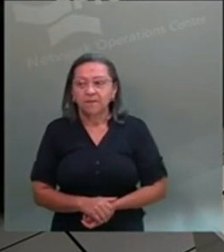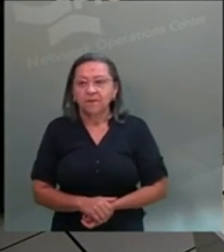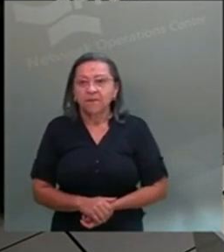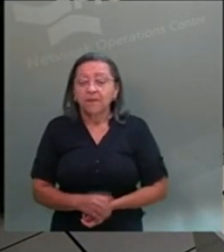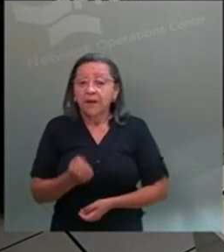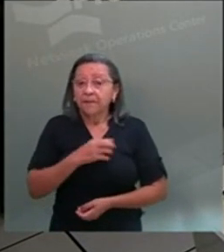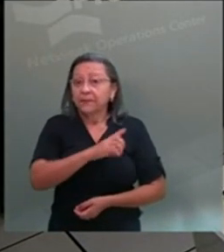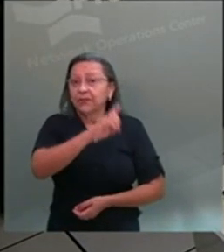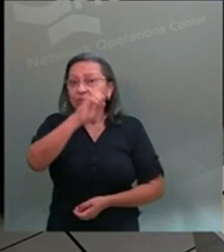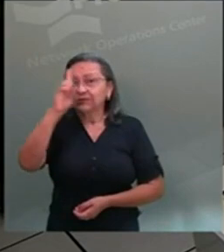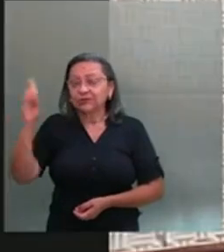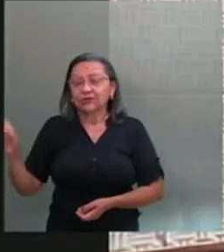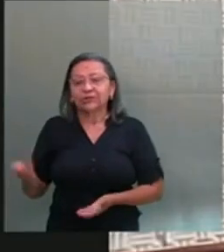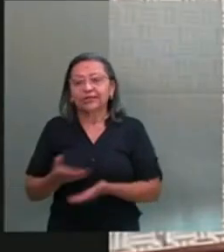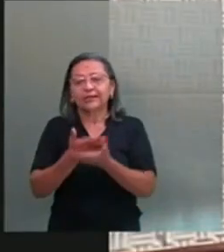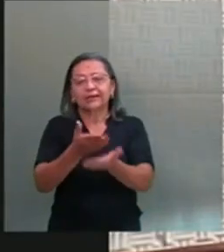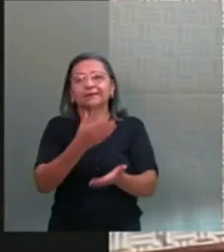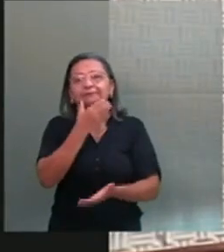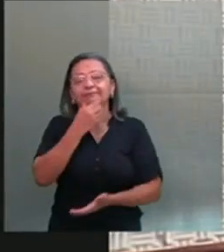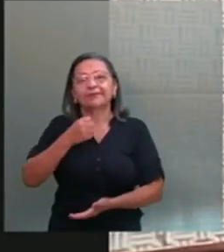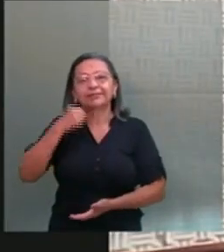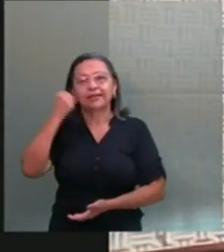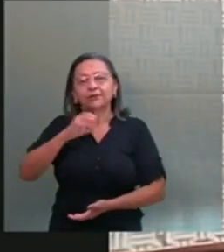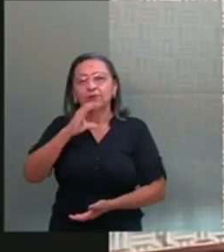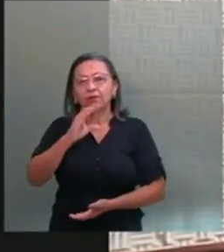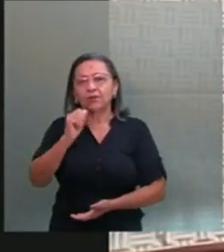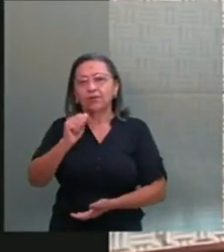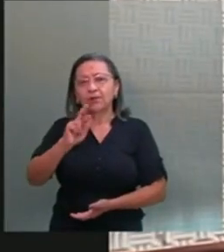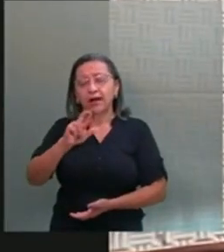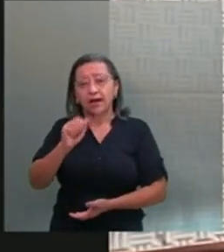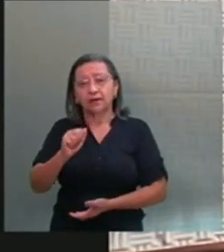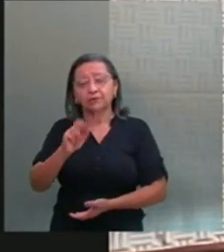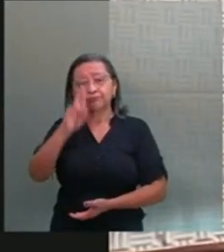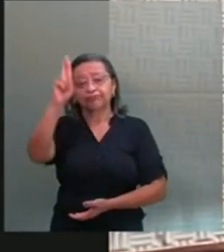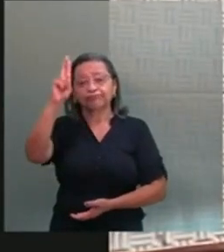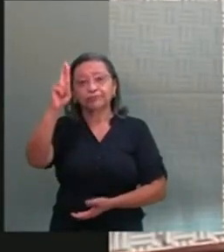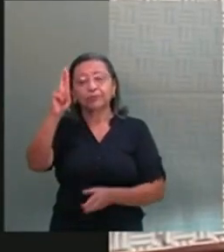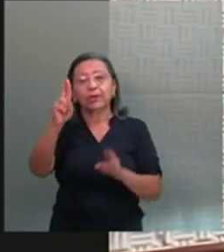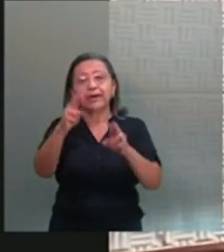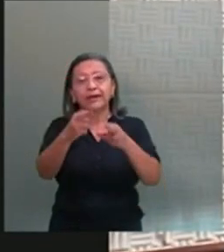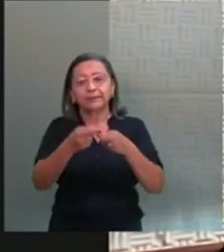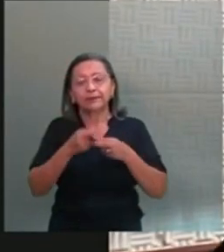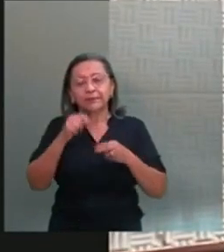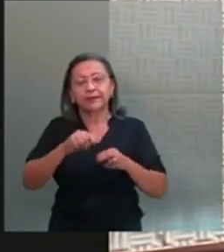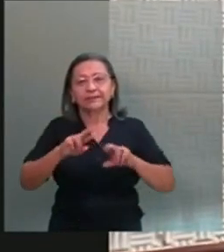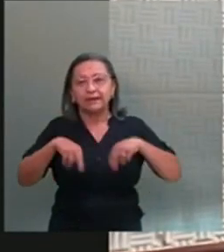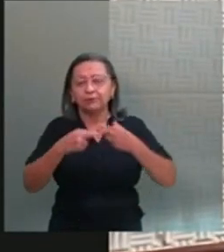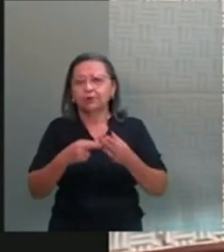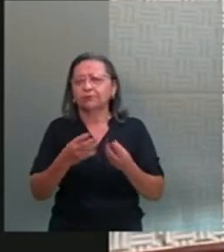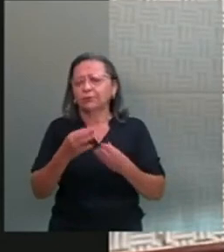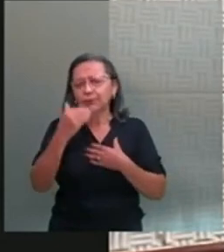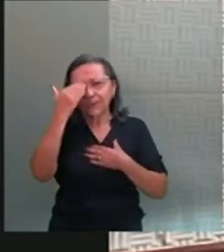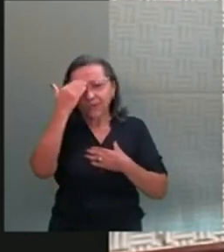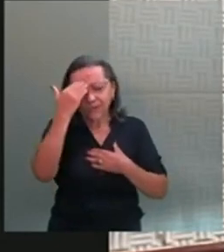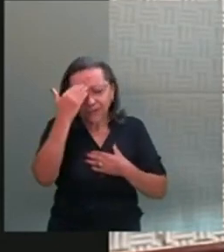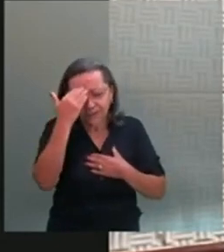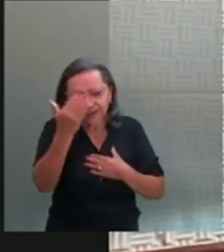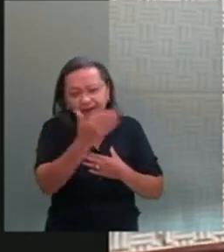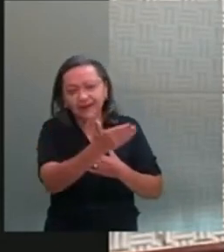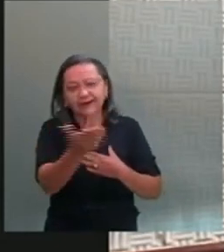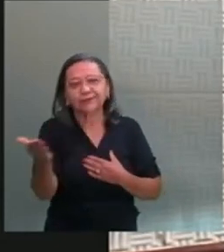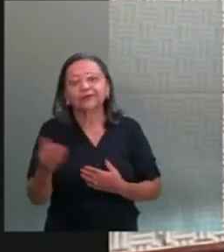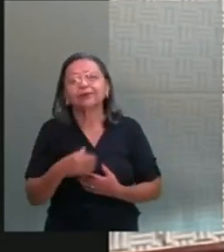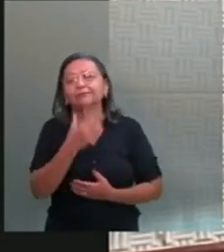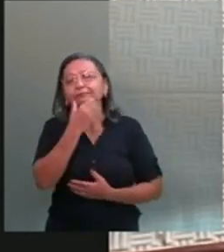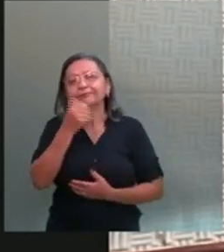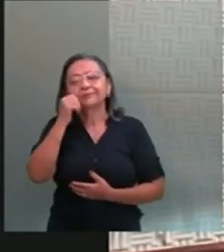Muito bom dia, senador Carlos Viana, autor do requerimento para esta sessão. Nosso muito obrigado ao senhor, senhoras